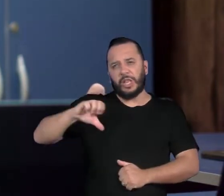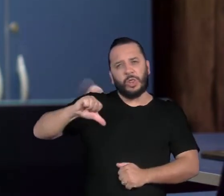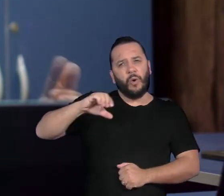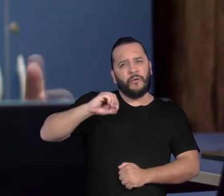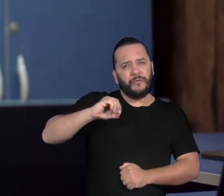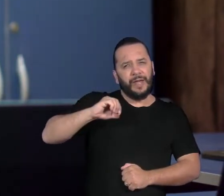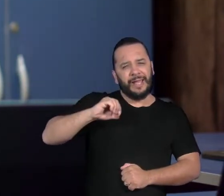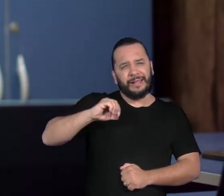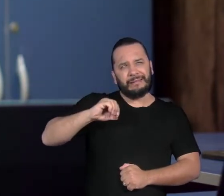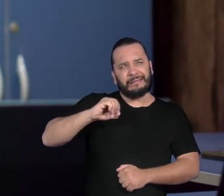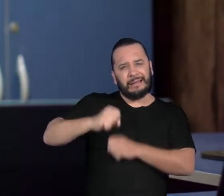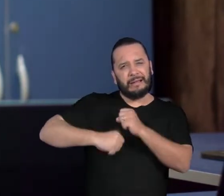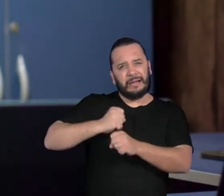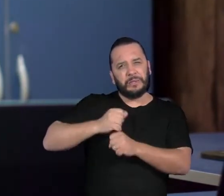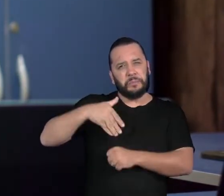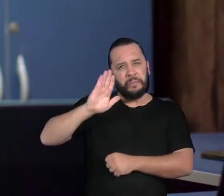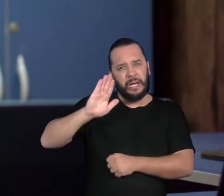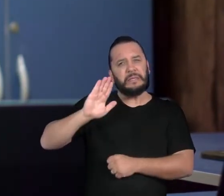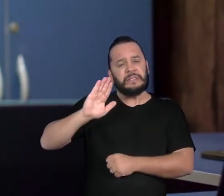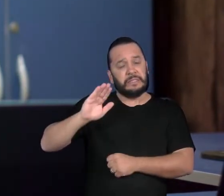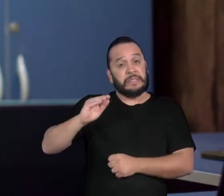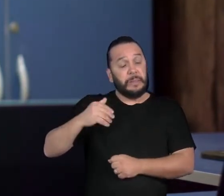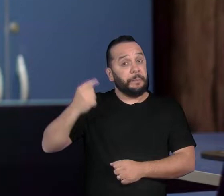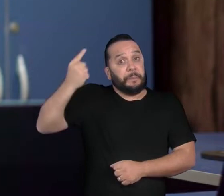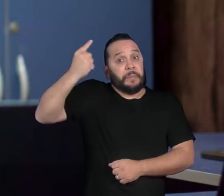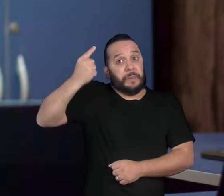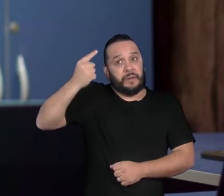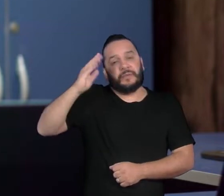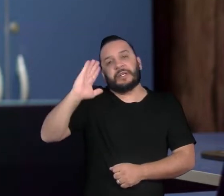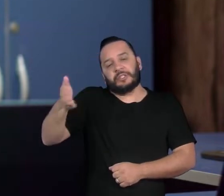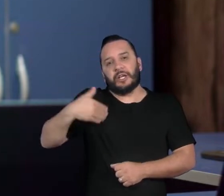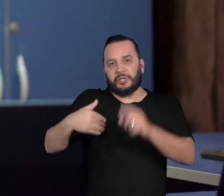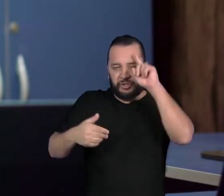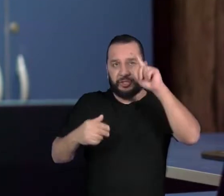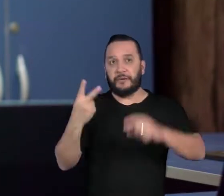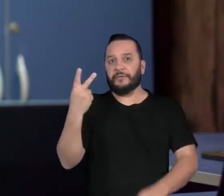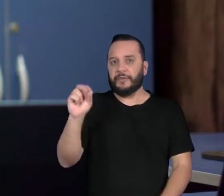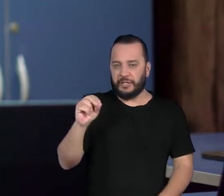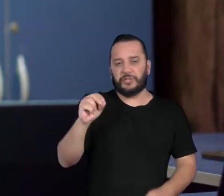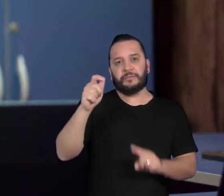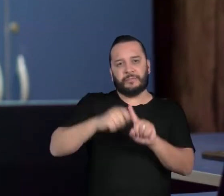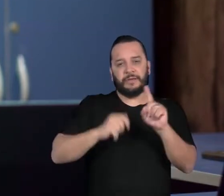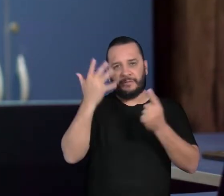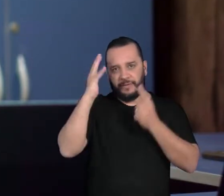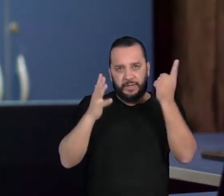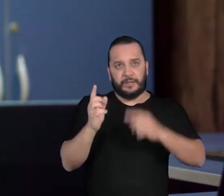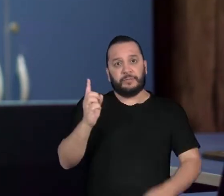anos. A primeira transmissão ela aconteceu no dia 20 de fevereiro de